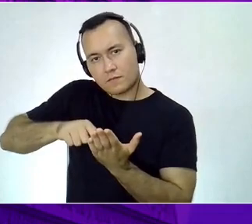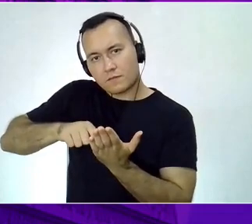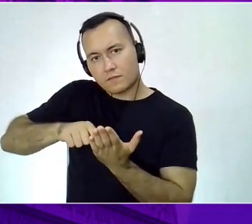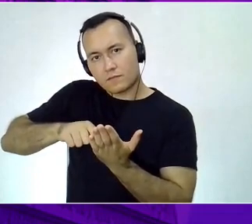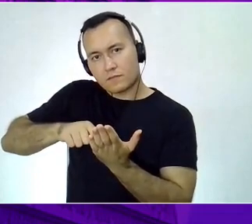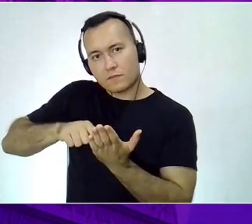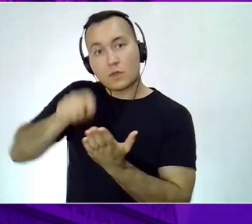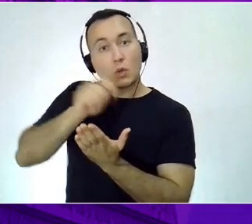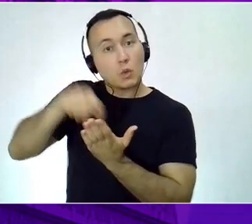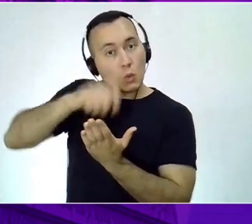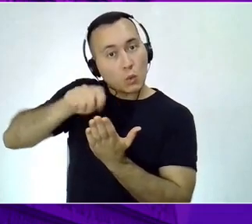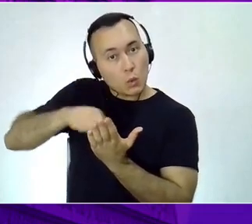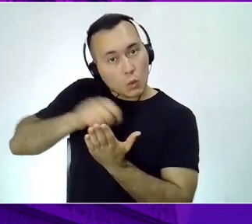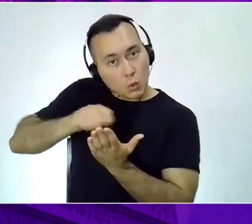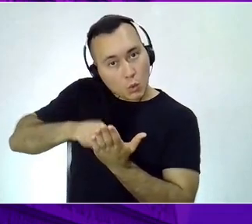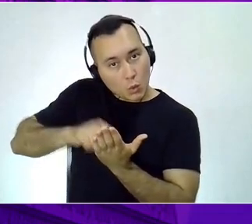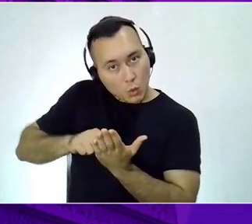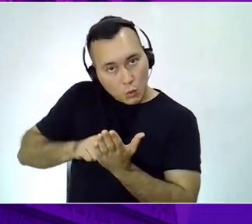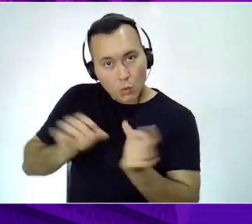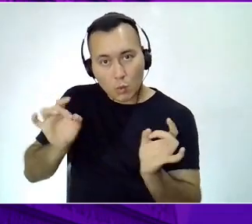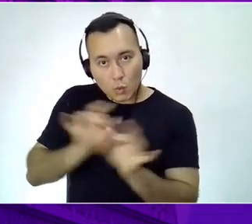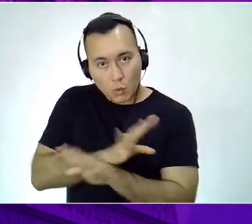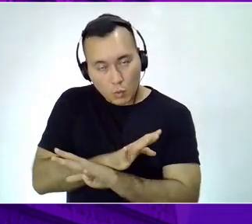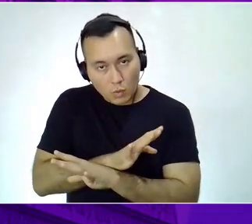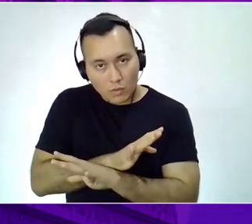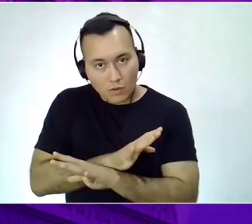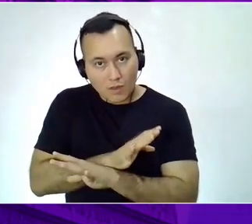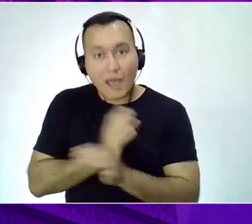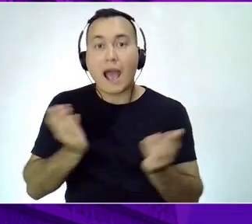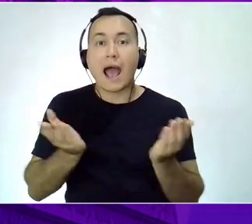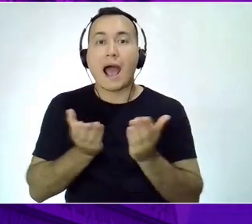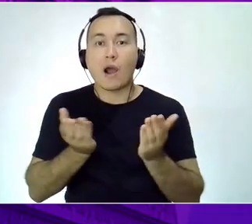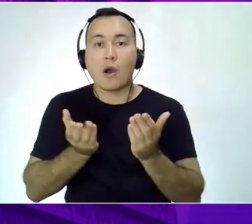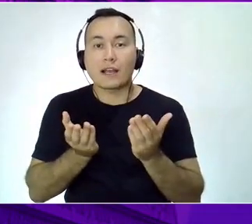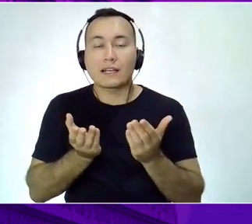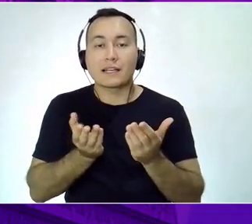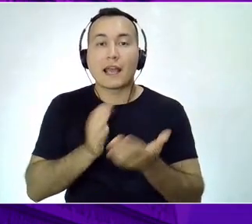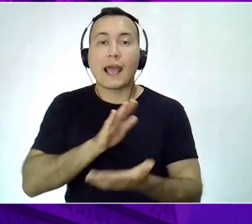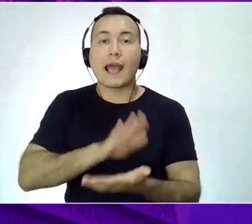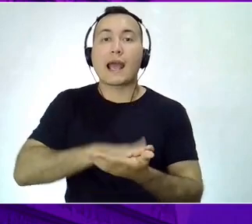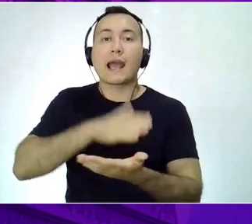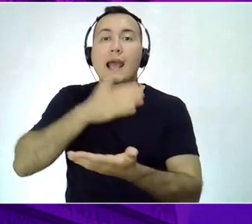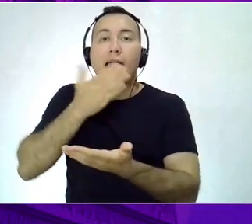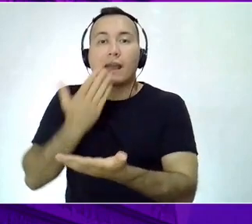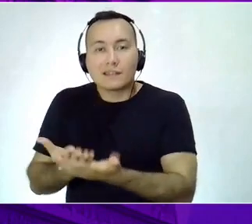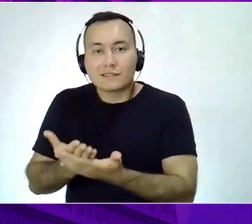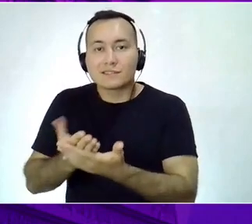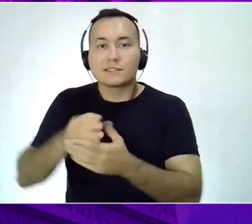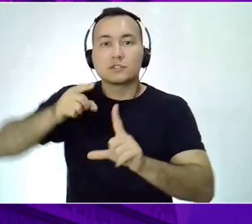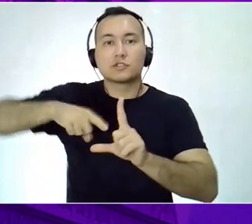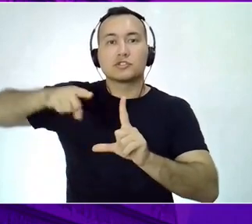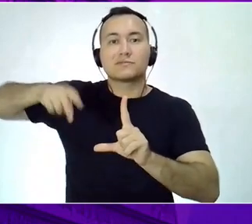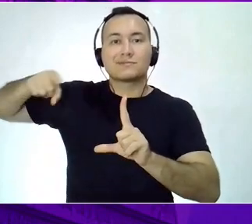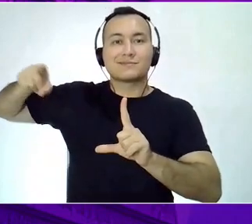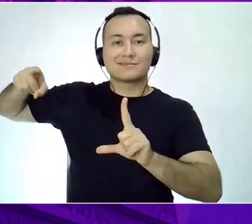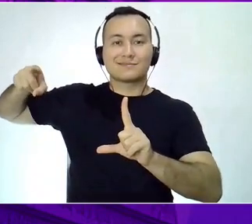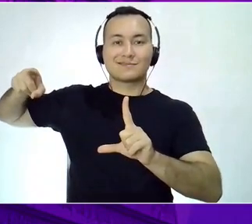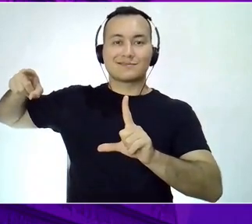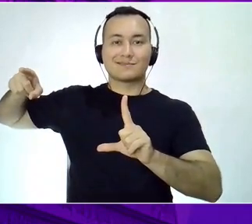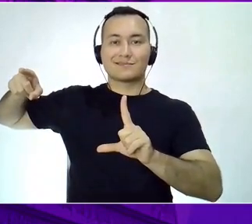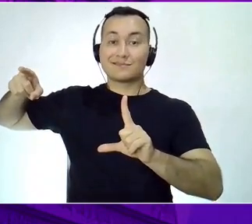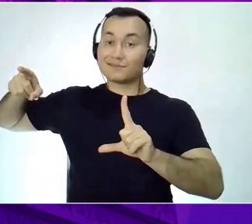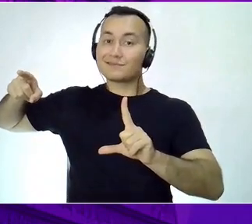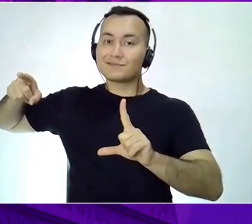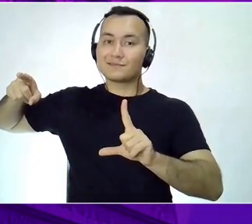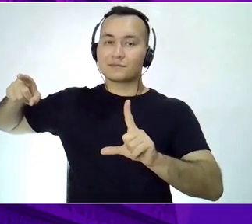seja o material onde vocês vão inserir aquele gráfico. Antes de botar ele, escrevam. Talvez vocês tenham que fazer uma visualização